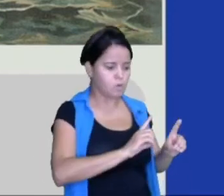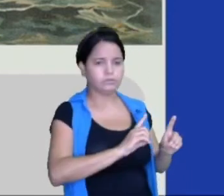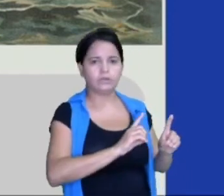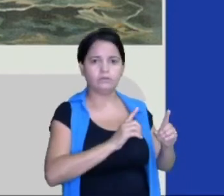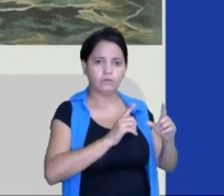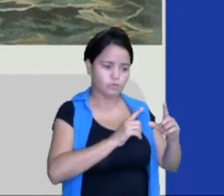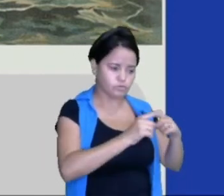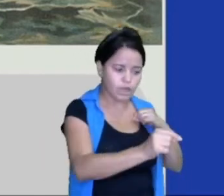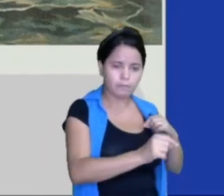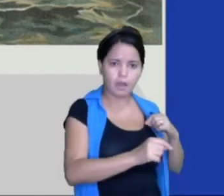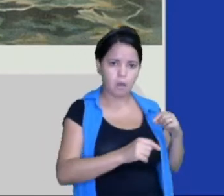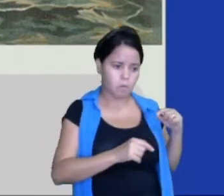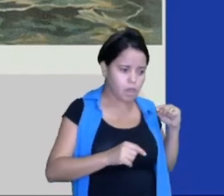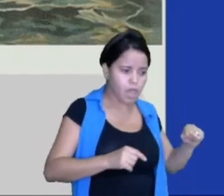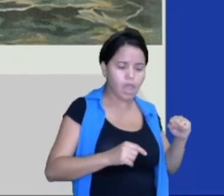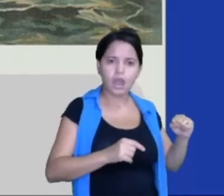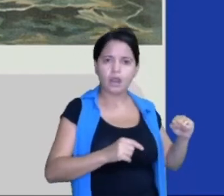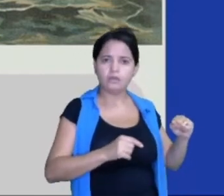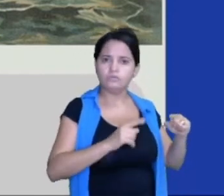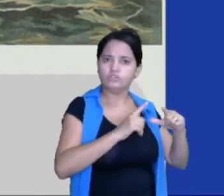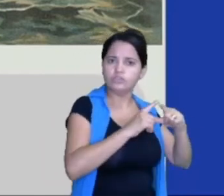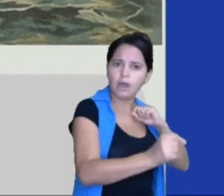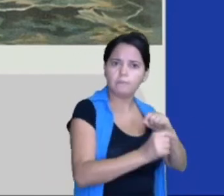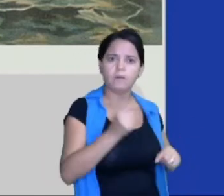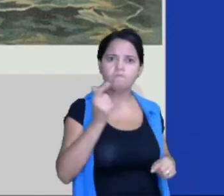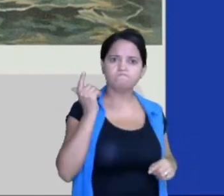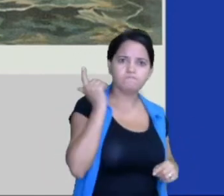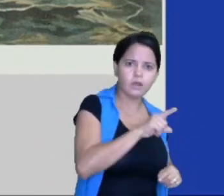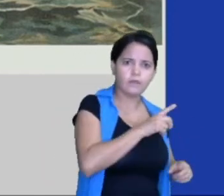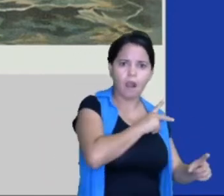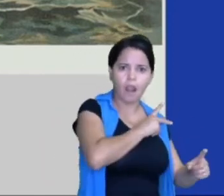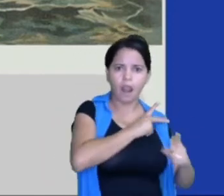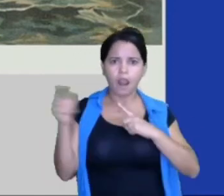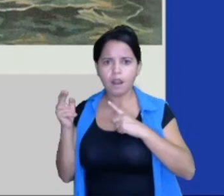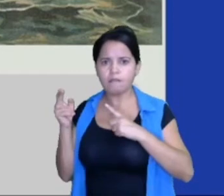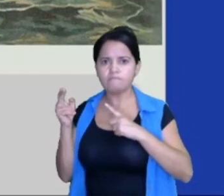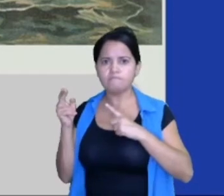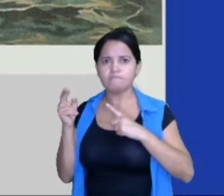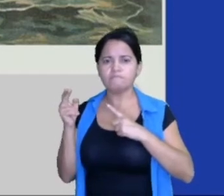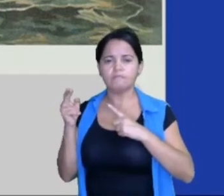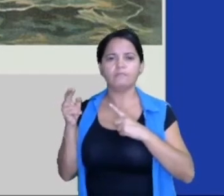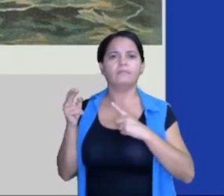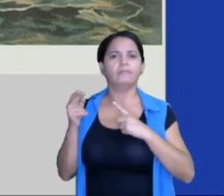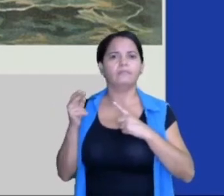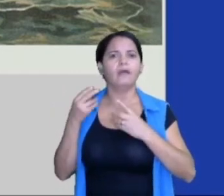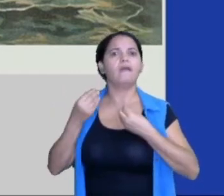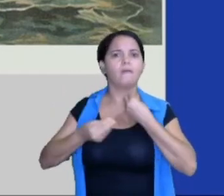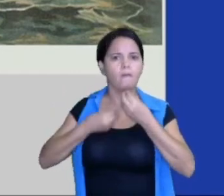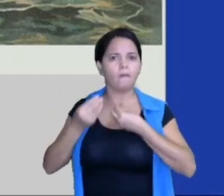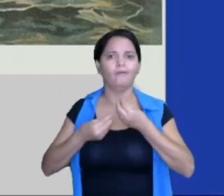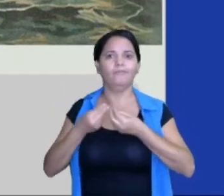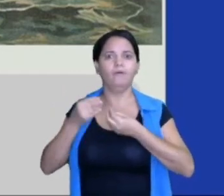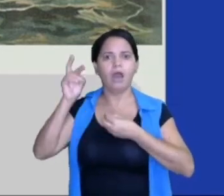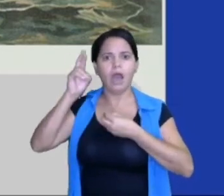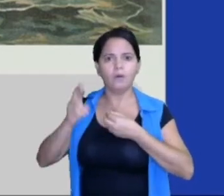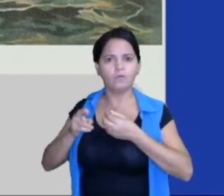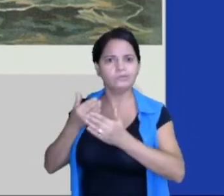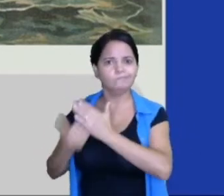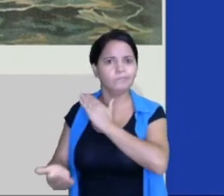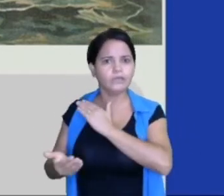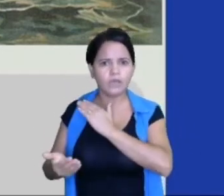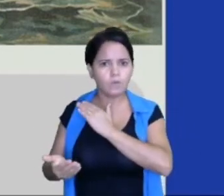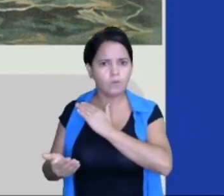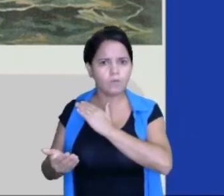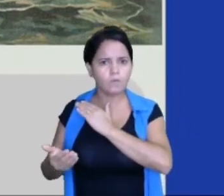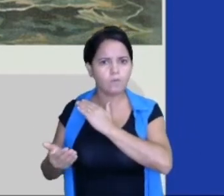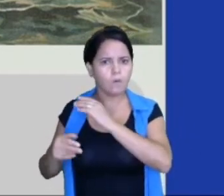Japão vai ter lá o seu progresso, seu desenvolvimento. Por outro lado, a Rússia, ela sai perdendo,